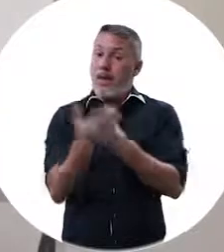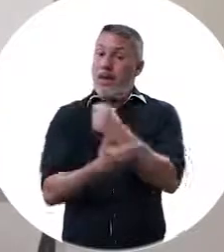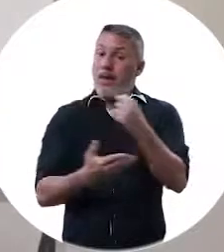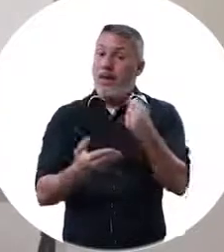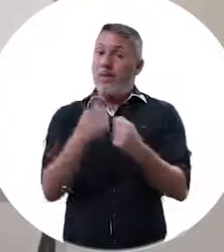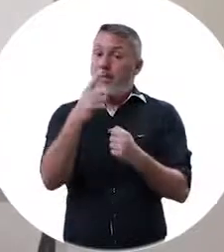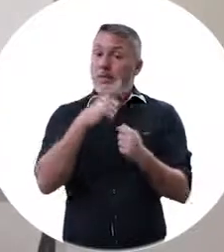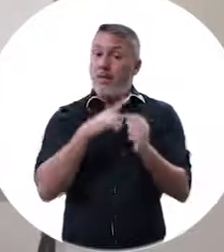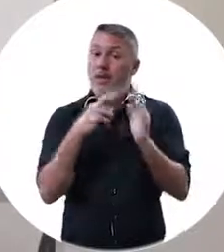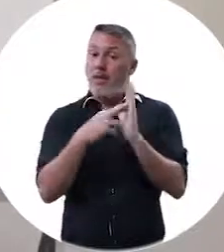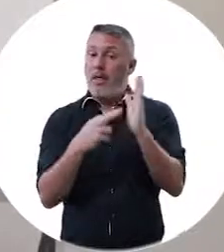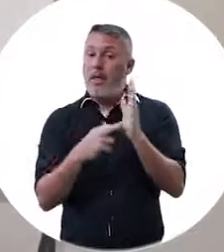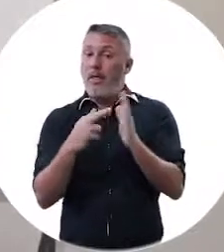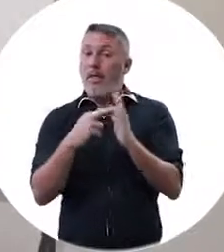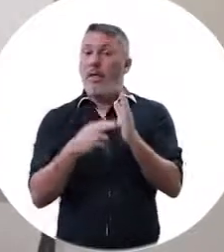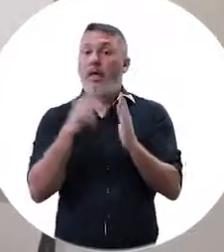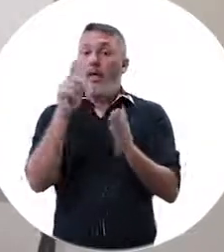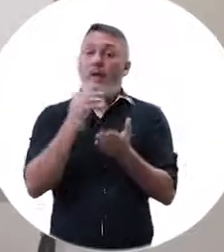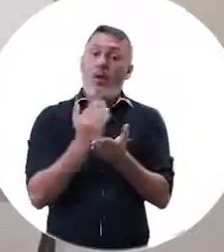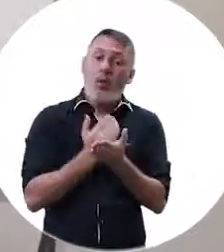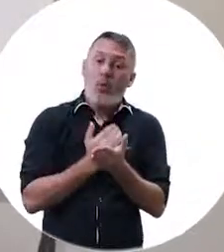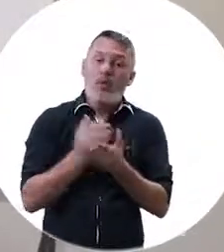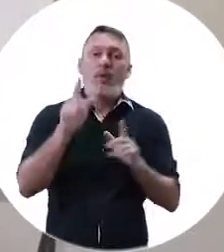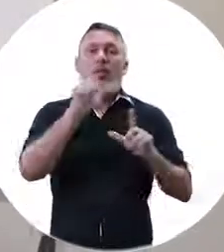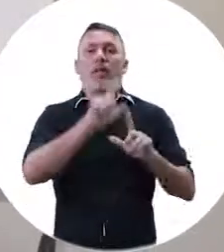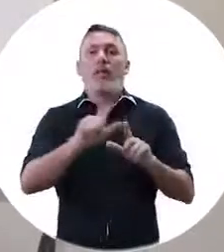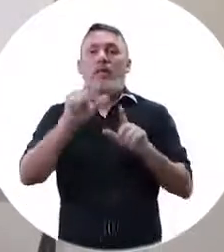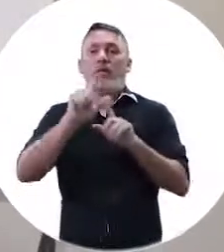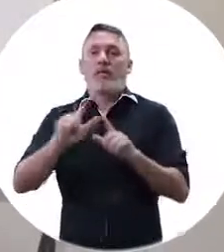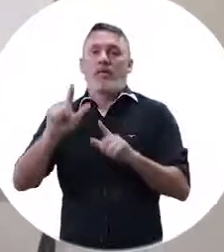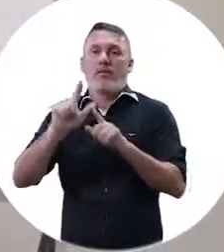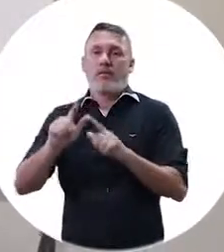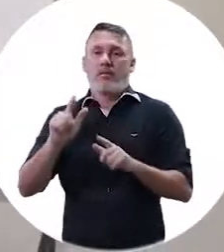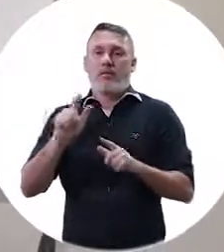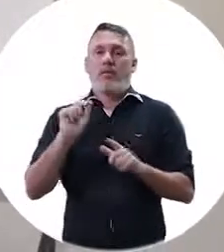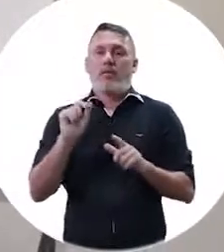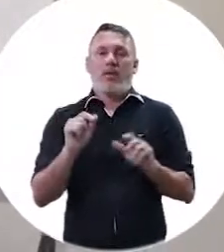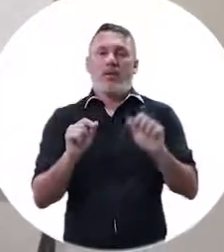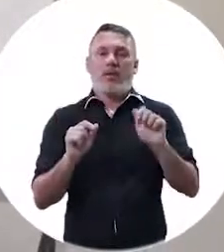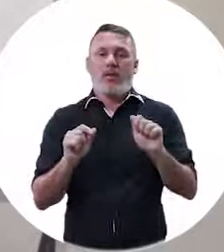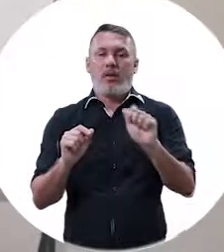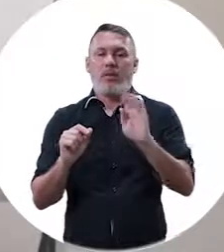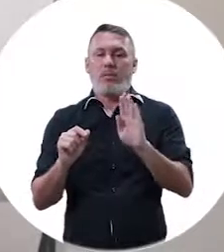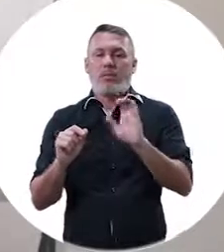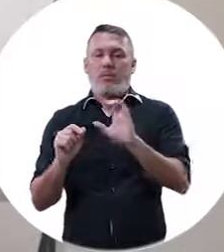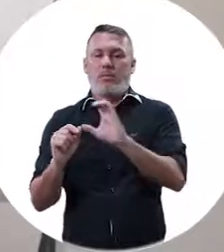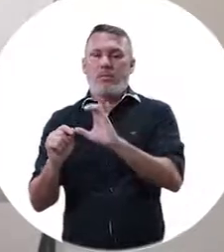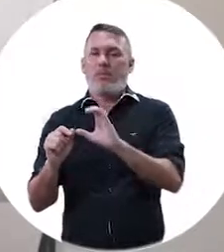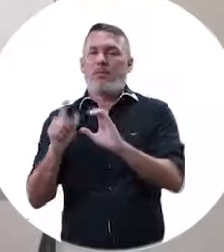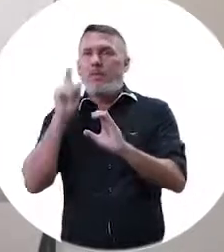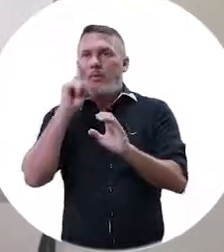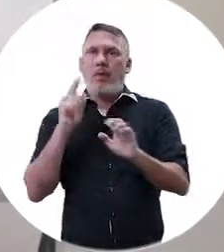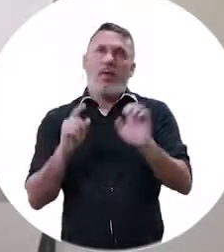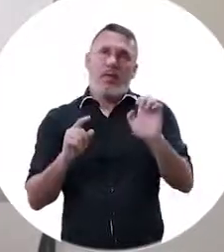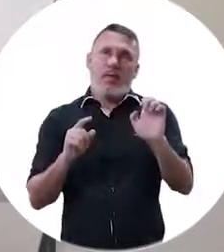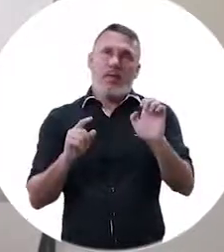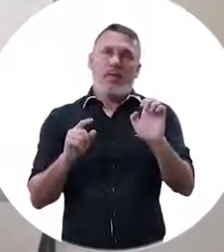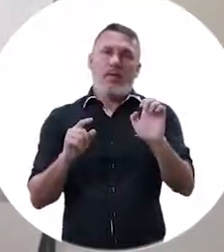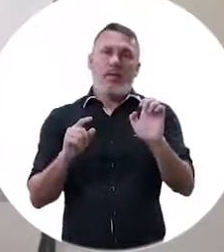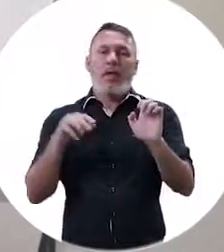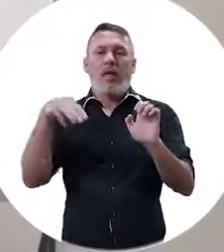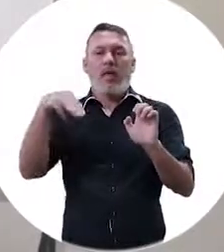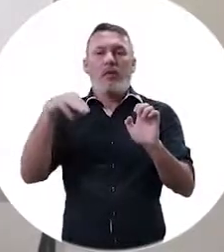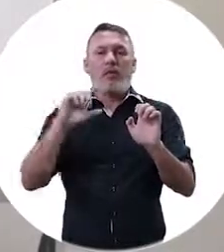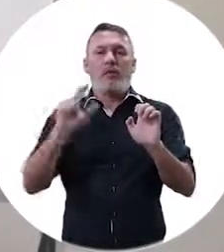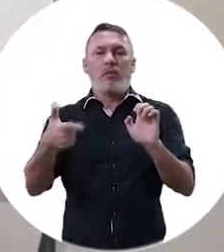radicais. Você sempre vai seguir a ordem alfabética dos nomes. O E vem antes do M no alfabeto, então